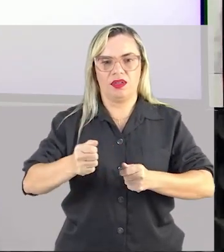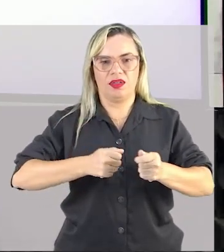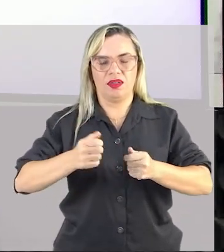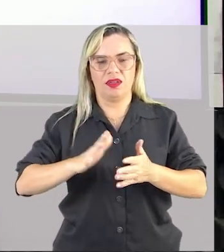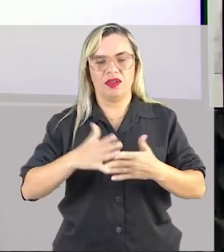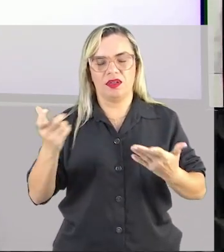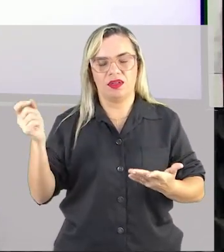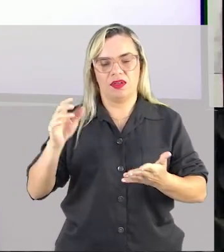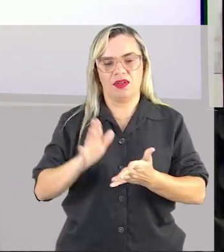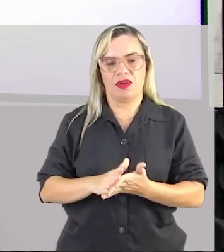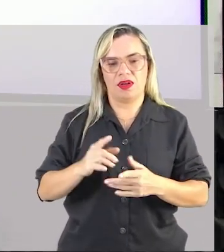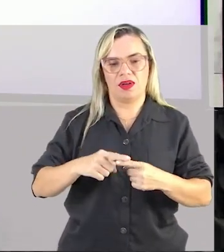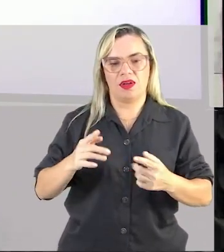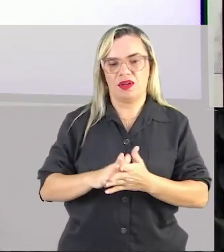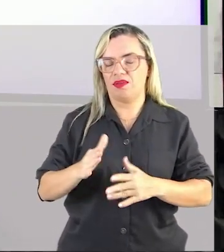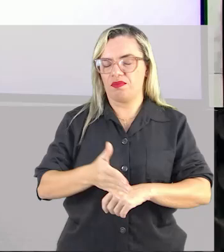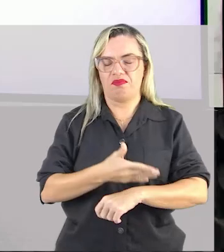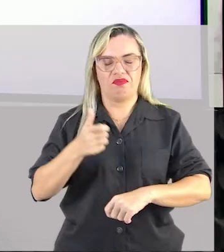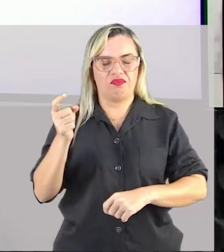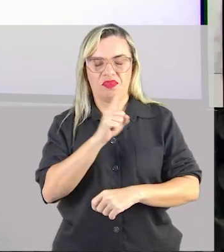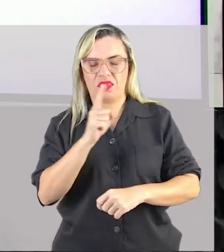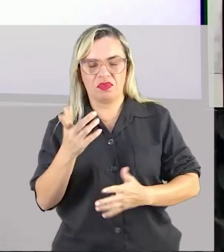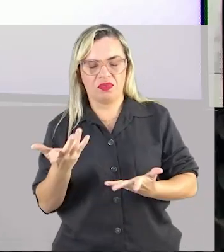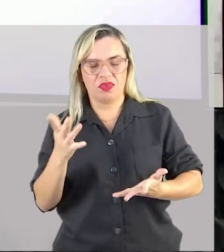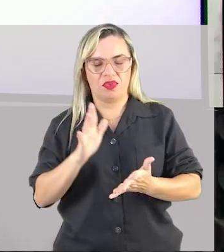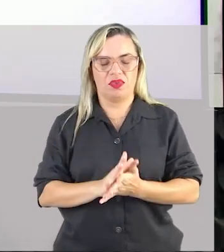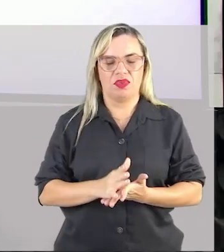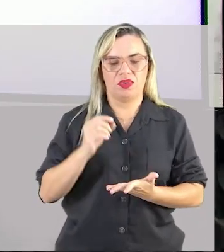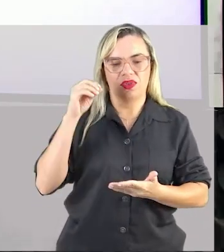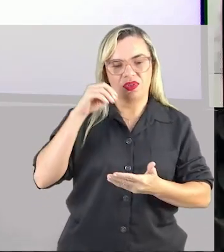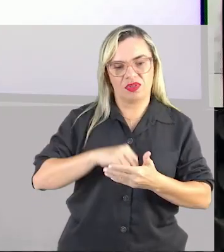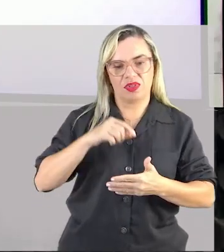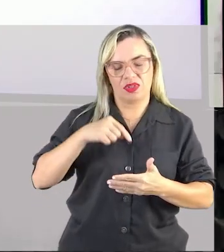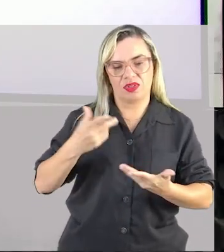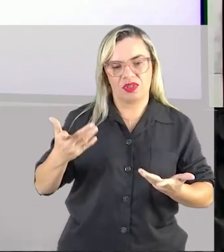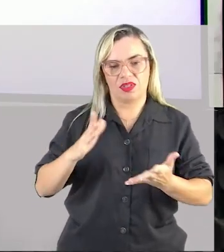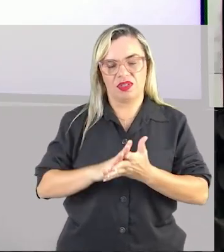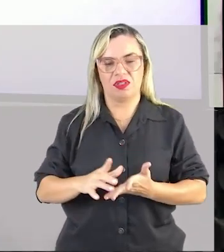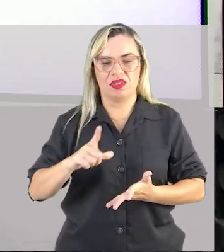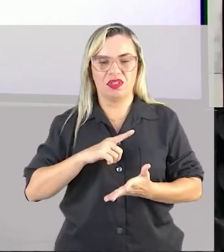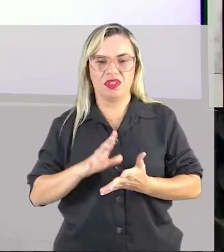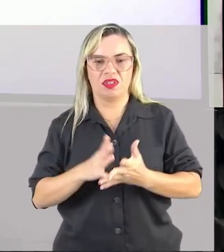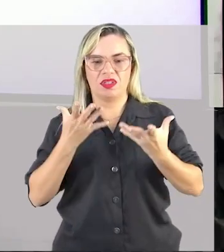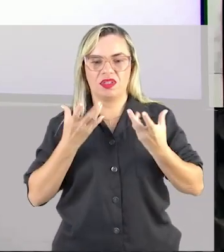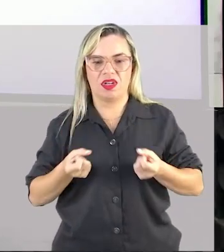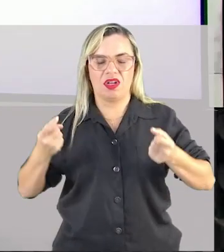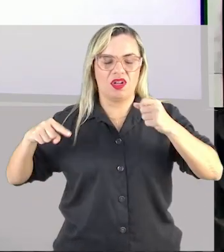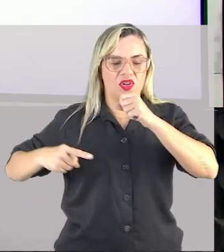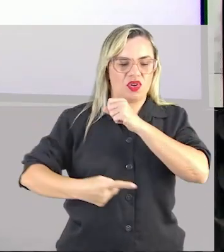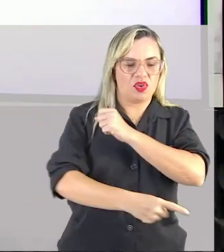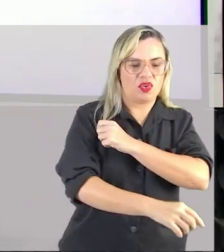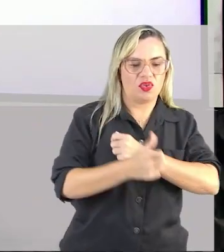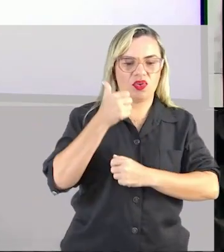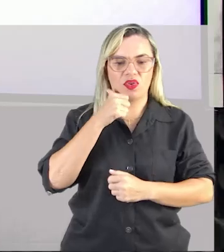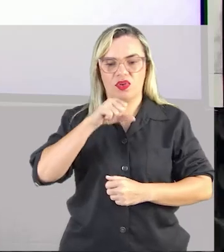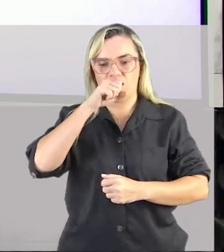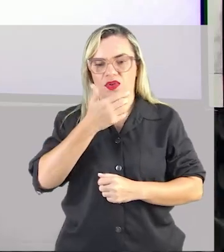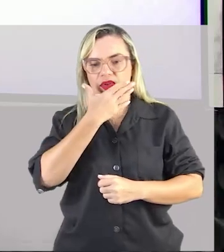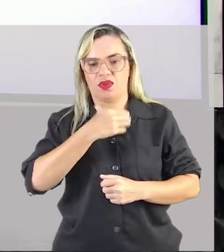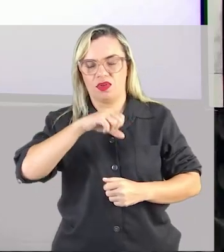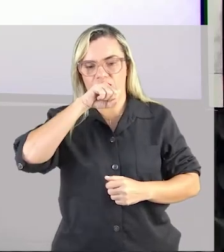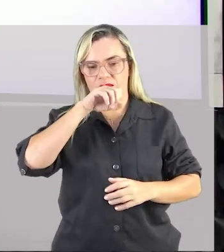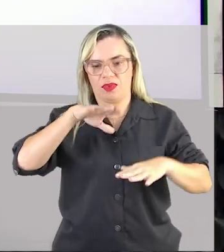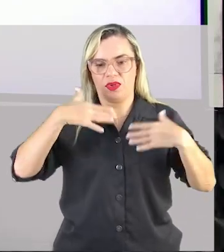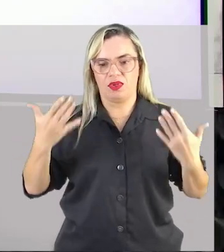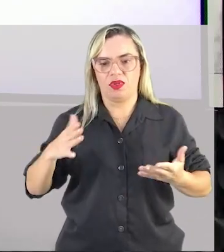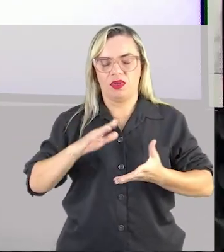tem, além de aceitar estar longe, né, dos seus pais. Hasta que um dia, el nuevo professor